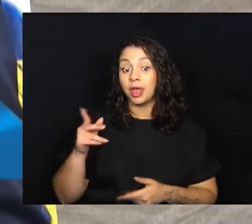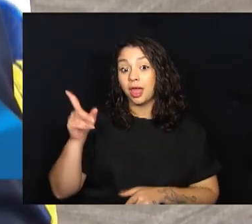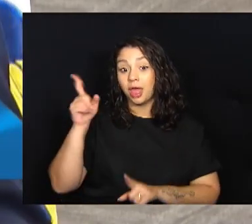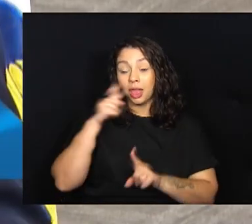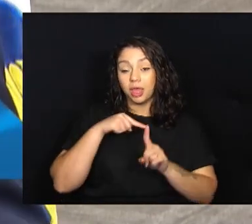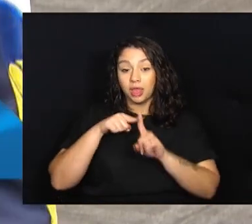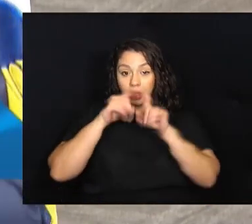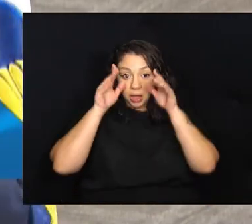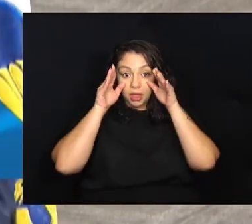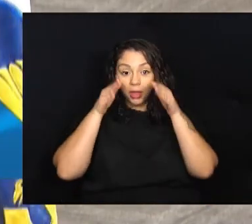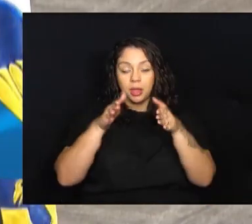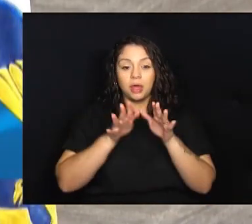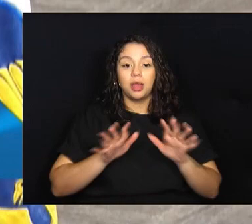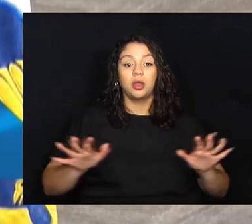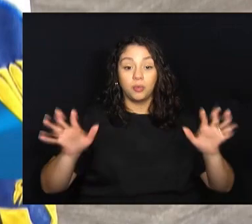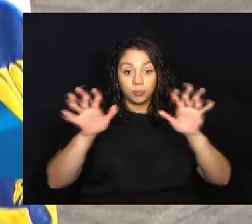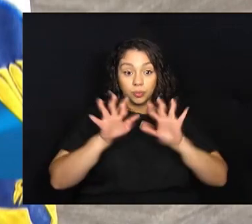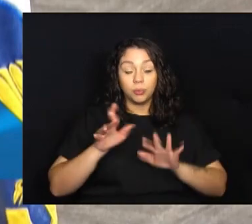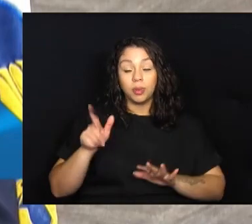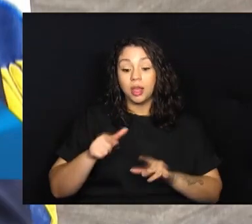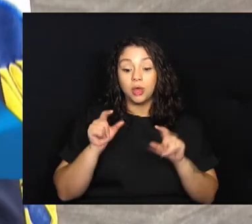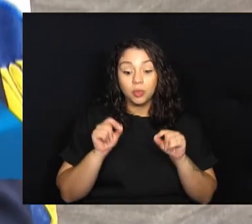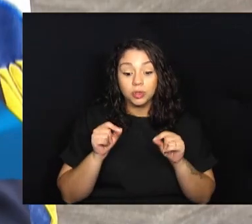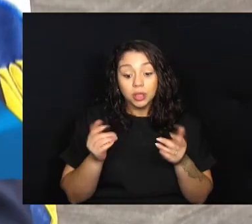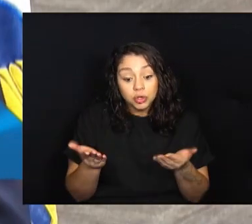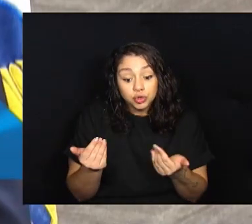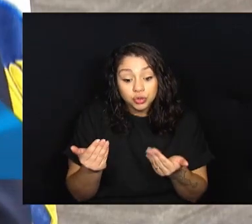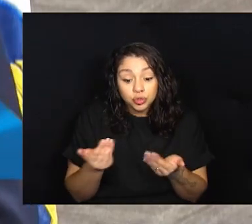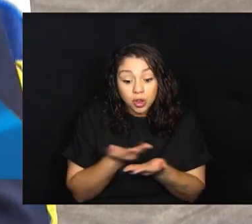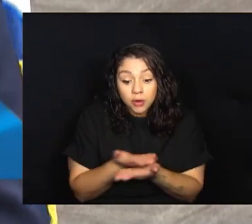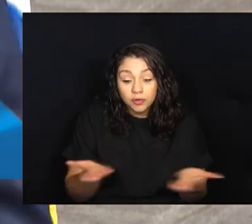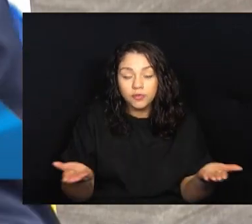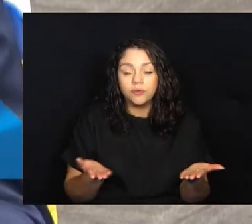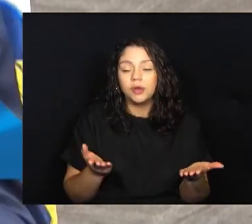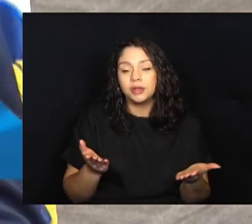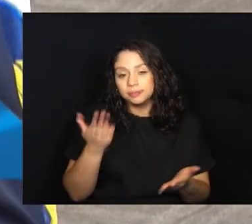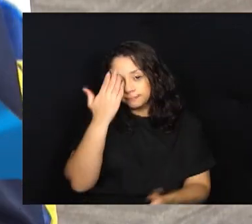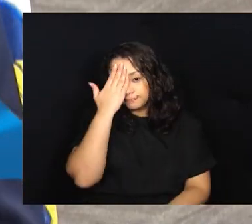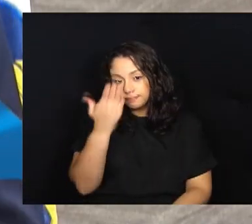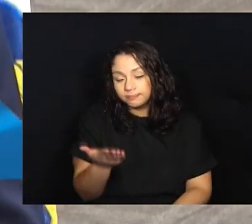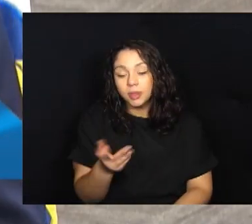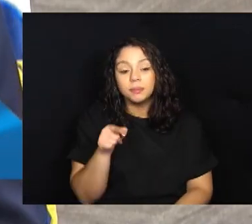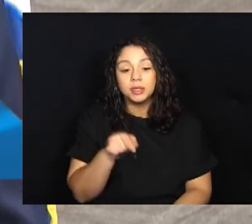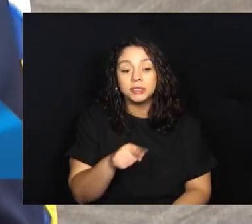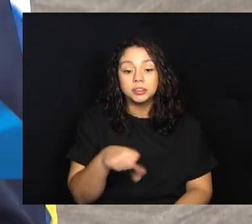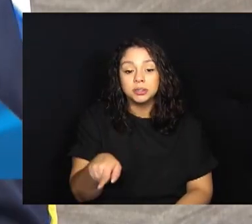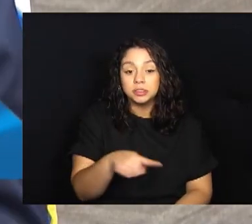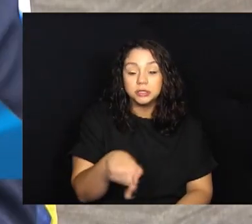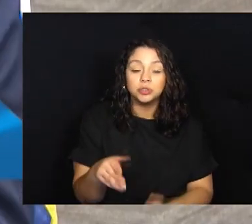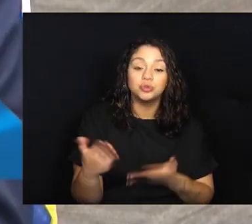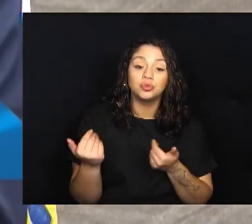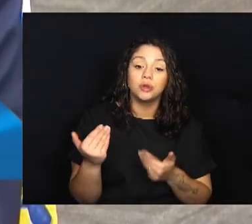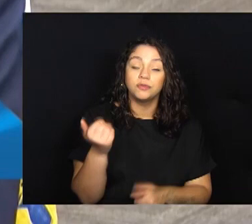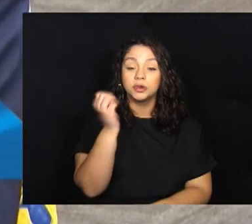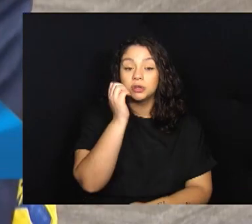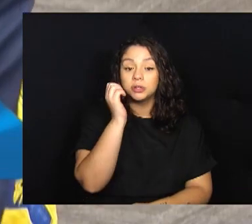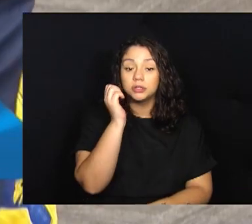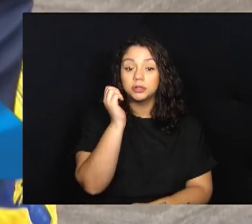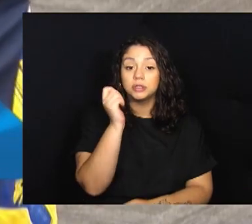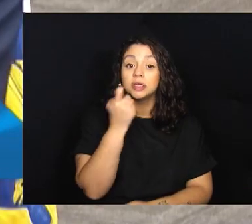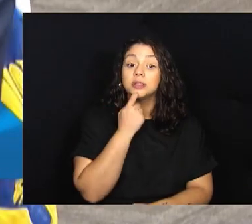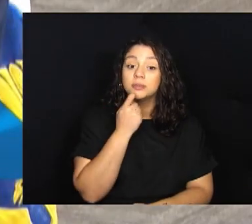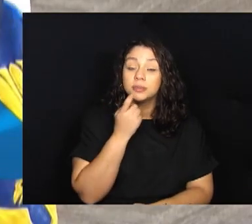amplo possível. É prestigiar a juventude campineira, é fazer com que a juventude campineira ela realmente